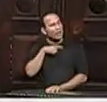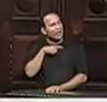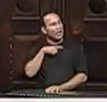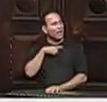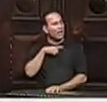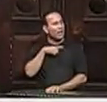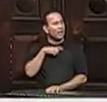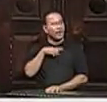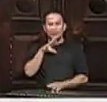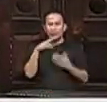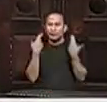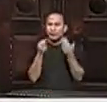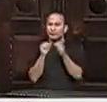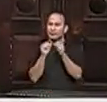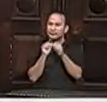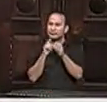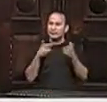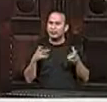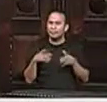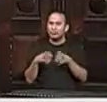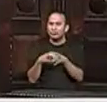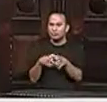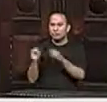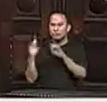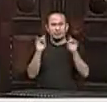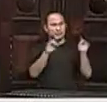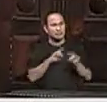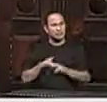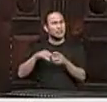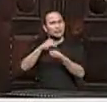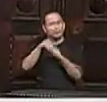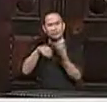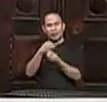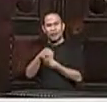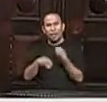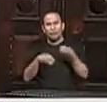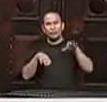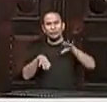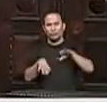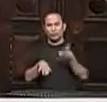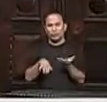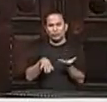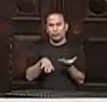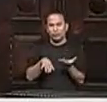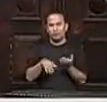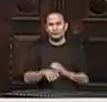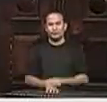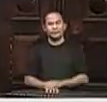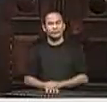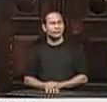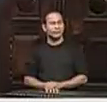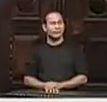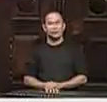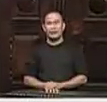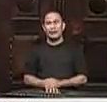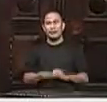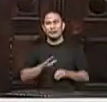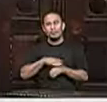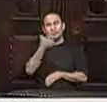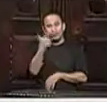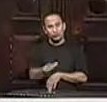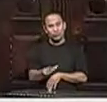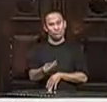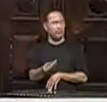fizemos em colaboração com a Comissão Especial Mista do Congresso Nacional sobre a Lei Candir, mais uma